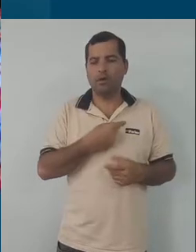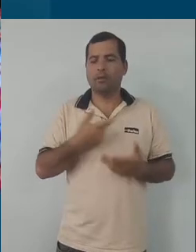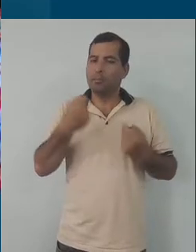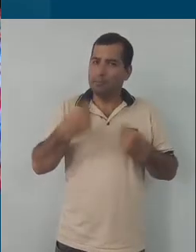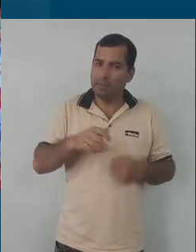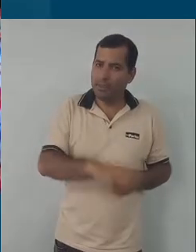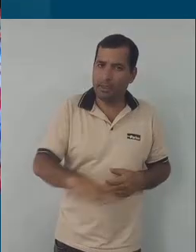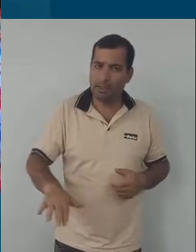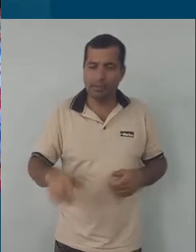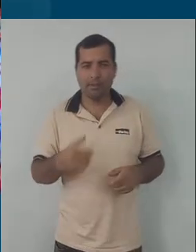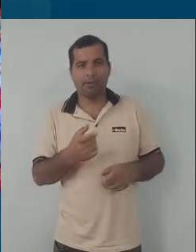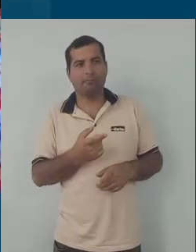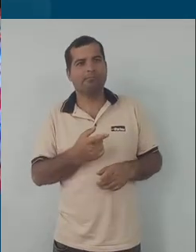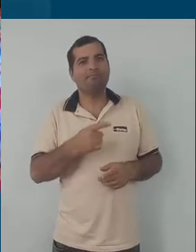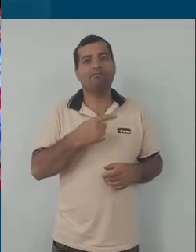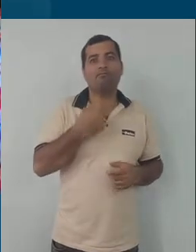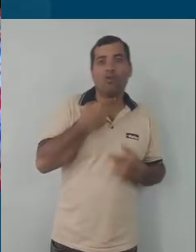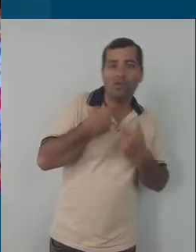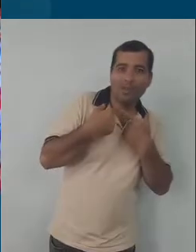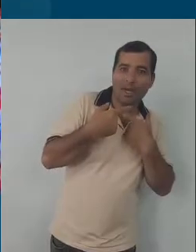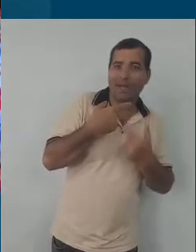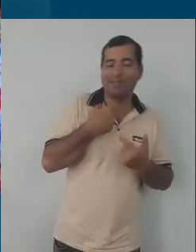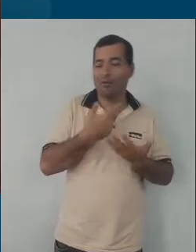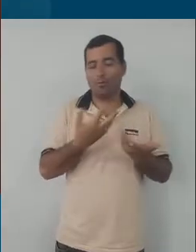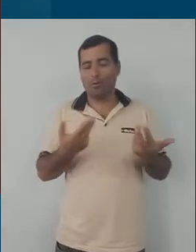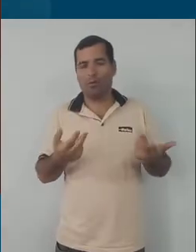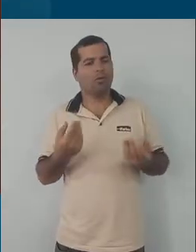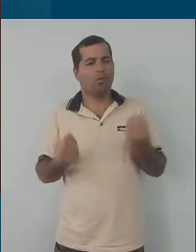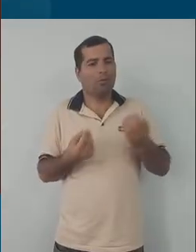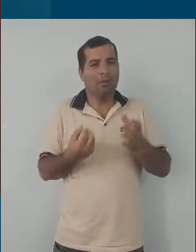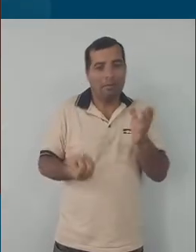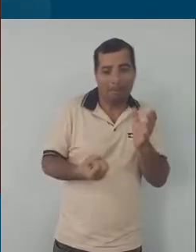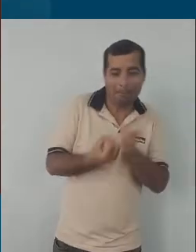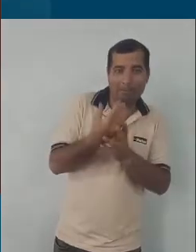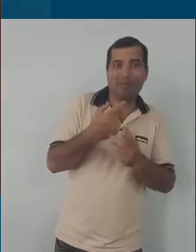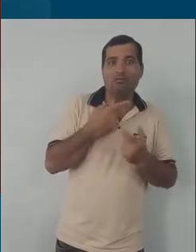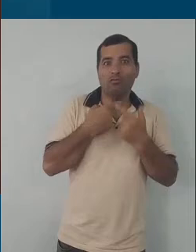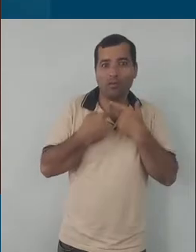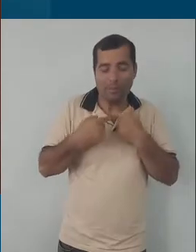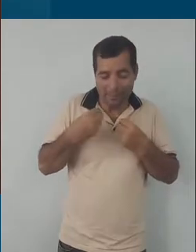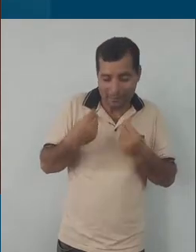aprendizagem desses alunos. Como despertar? E aí,